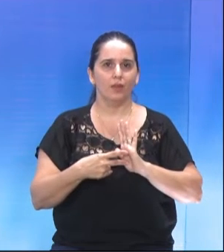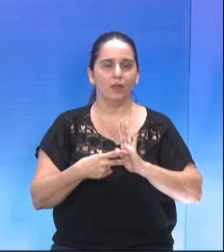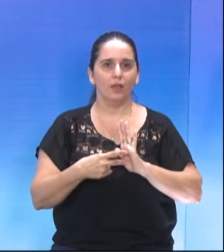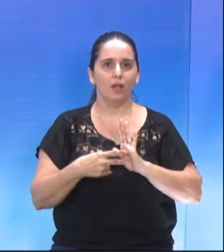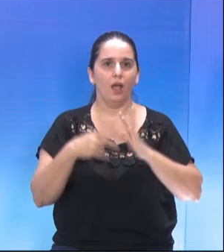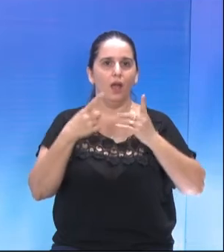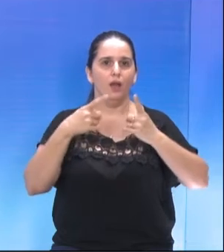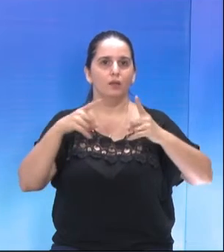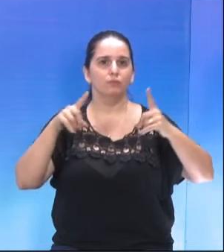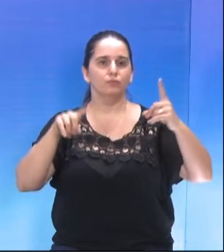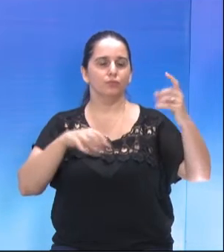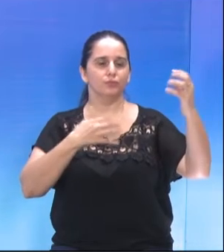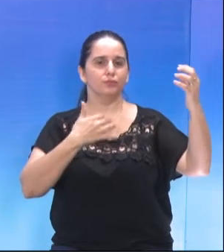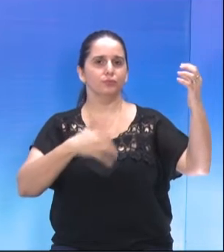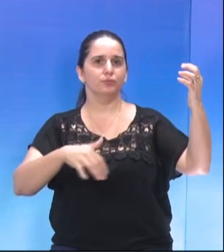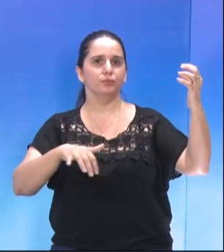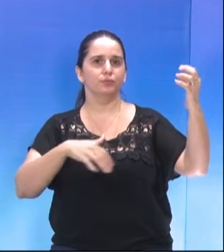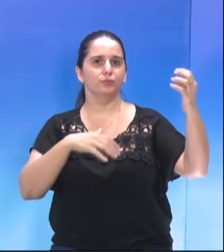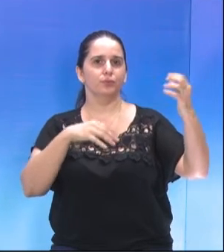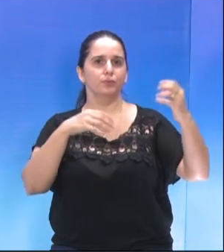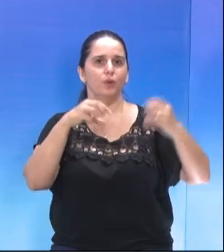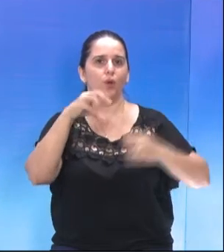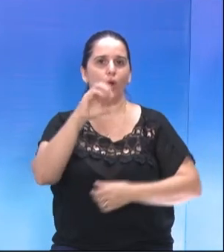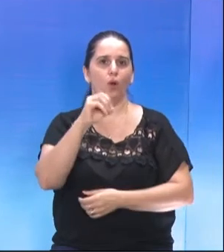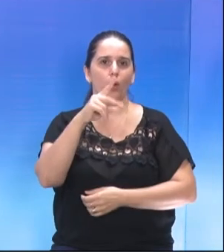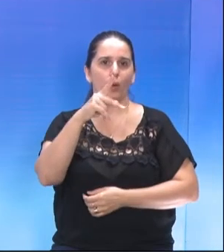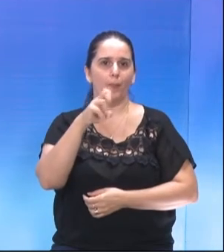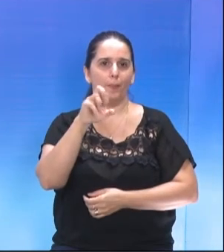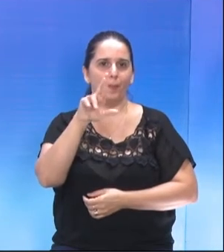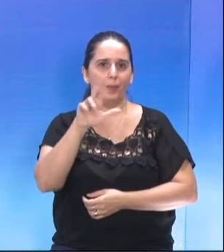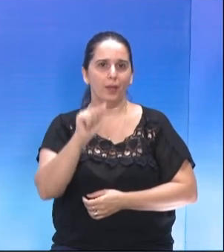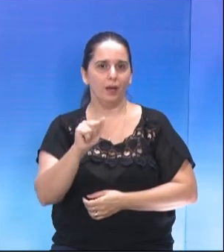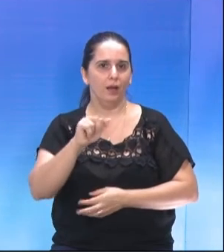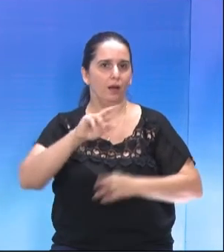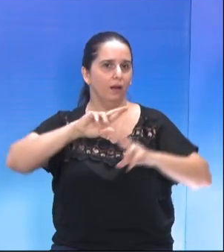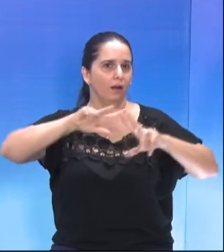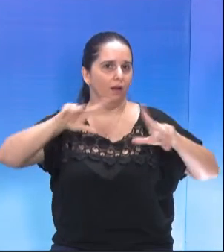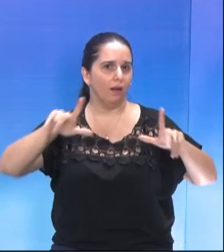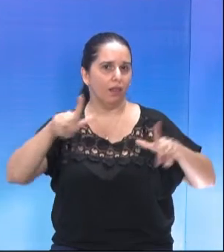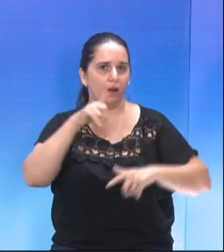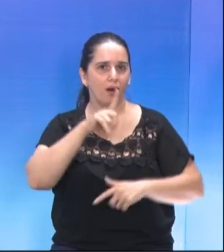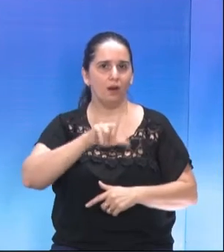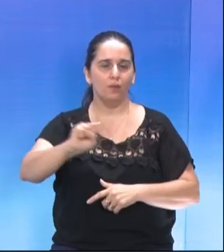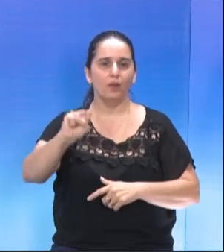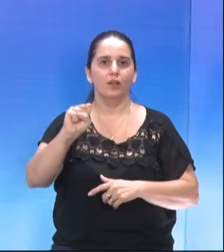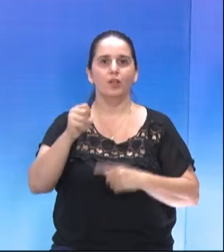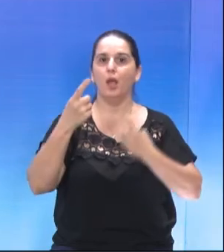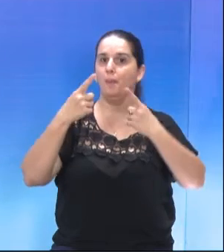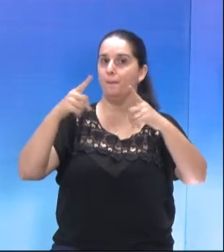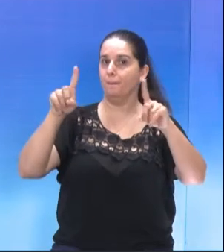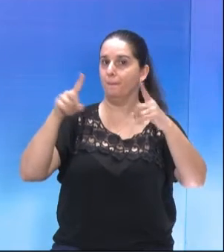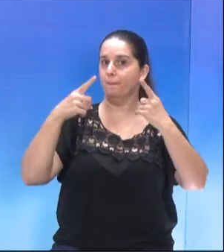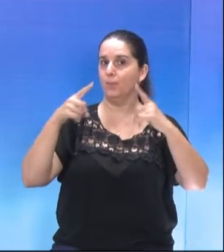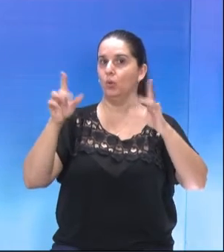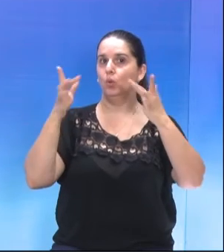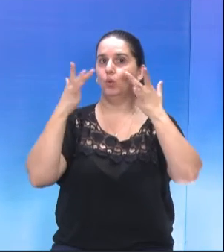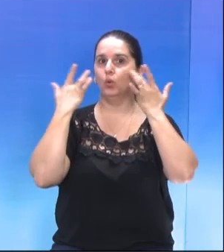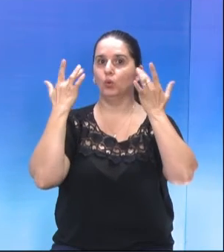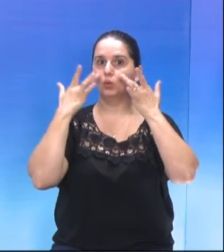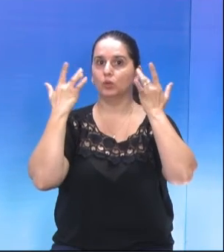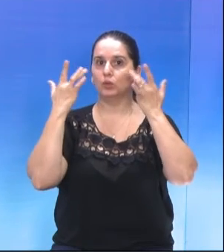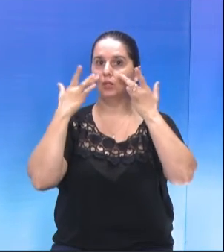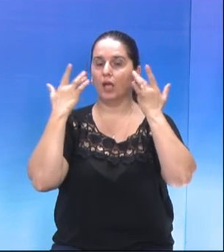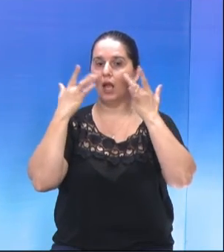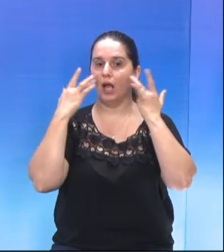ópera, é a junção de diversas linguagens também, como a música, a artes cênicas, o texto